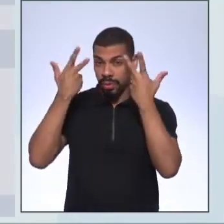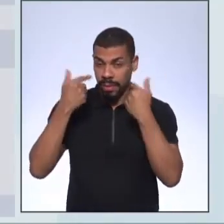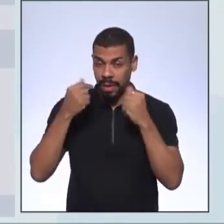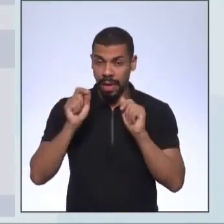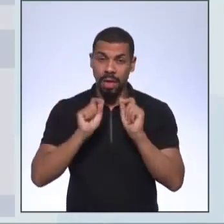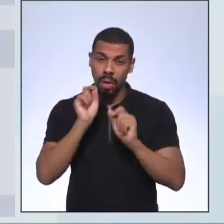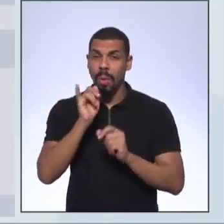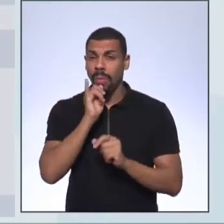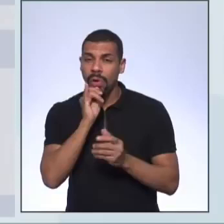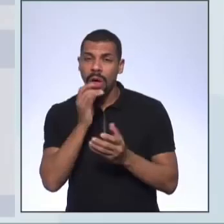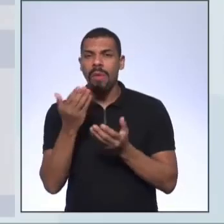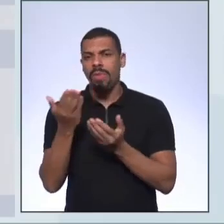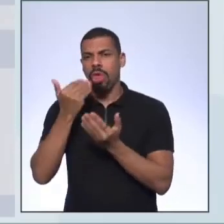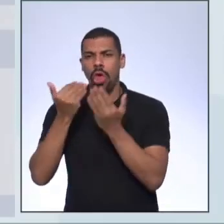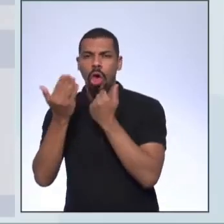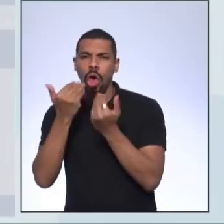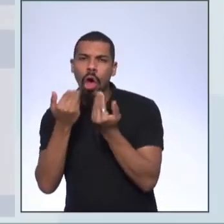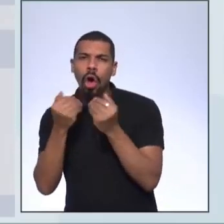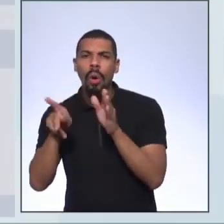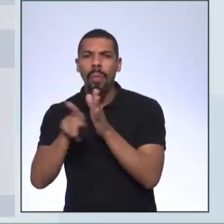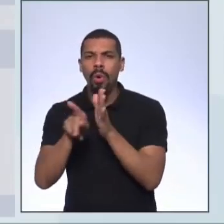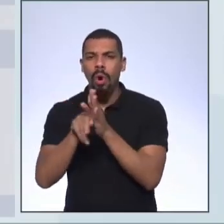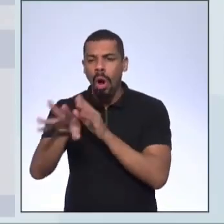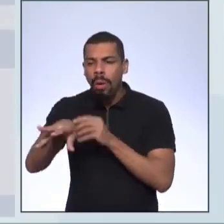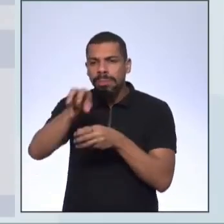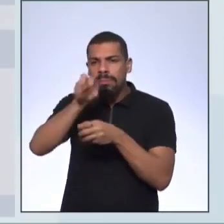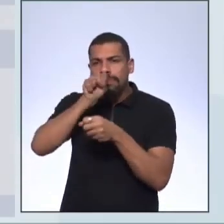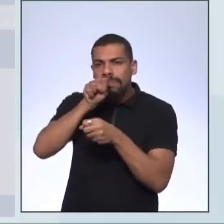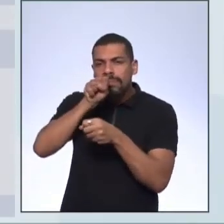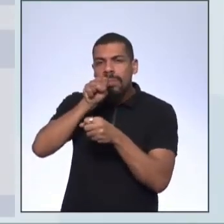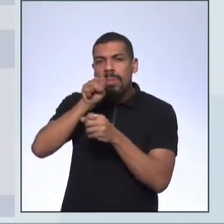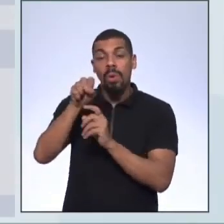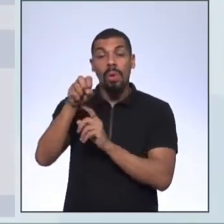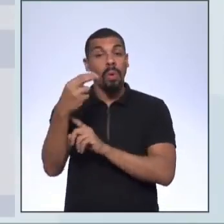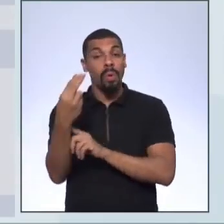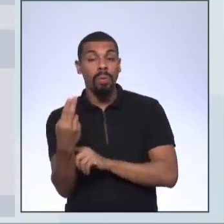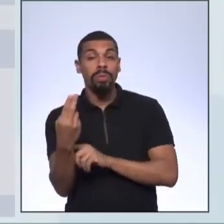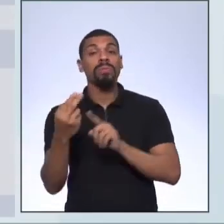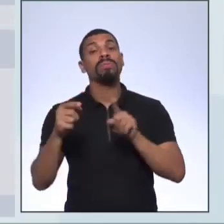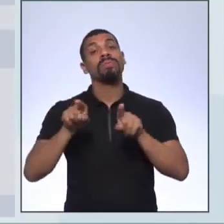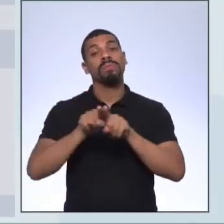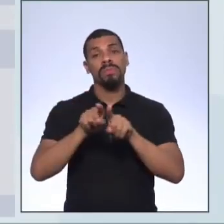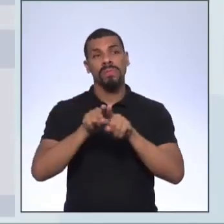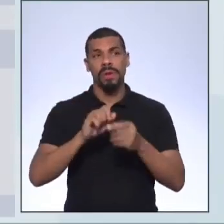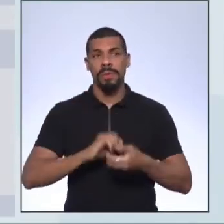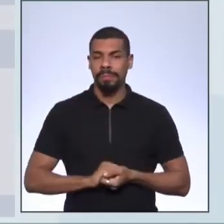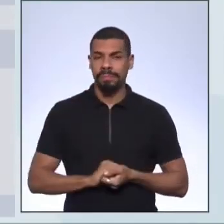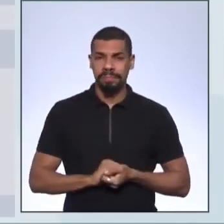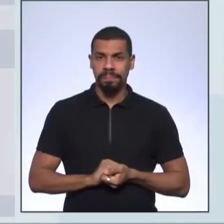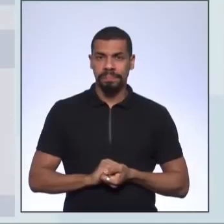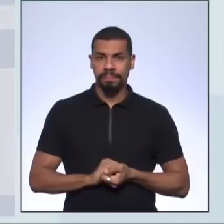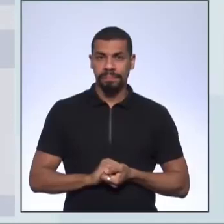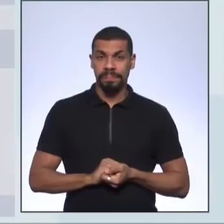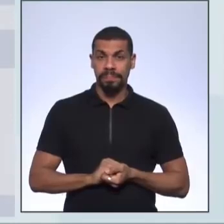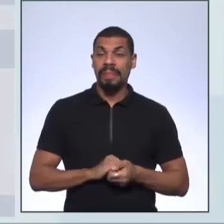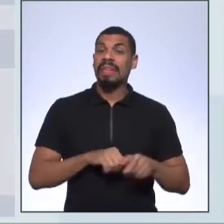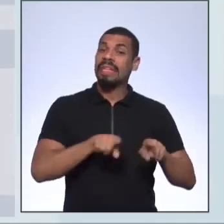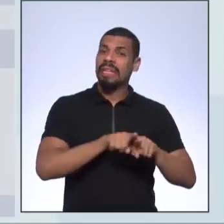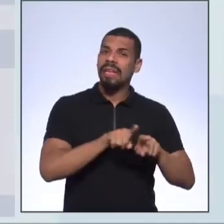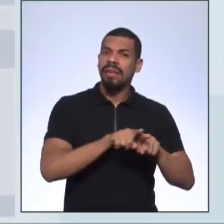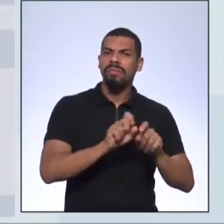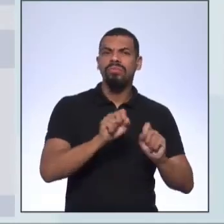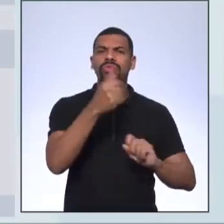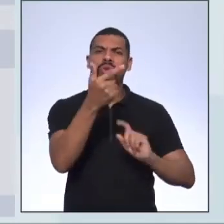Ou eles vão se alimentar através da ingestão, ou através da absorção, quando a gente fala aí de